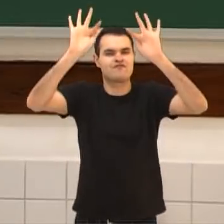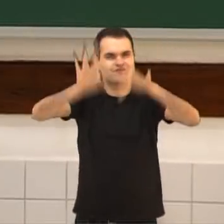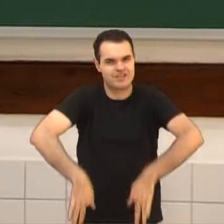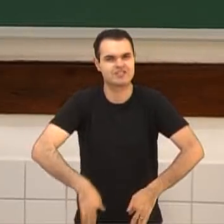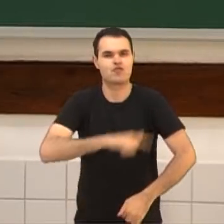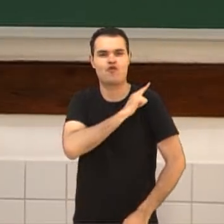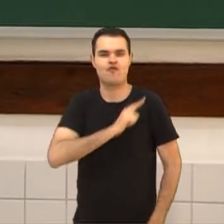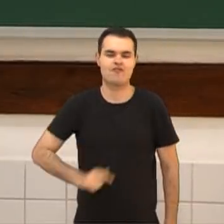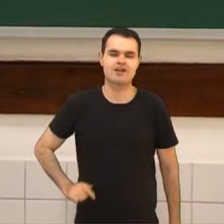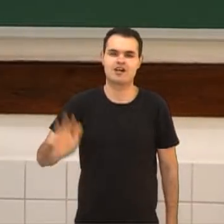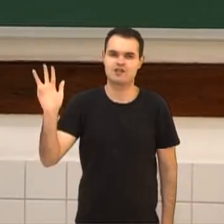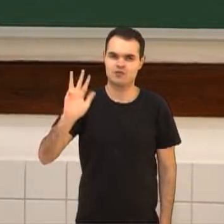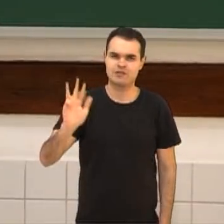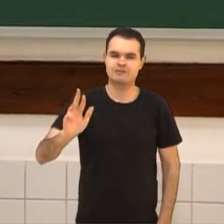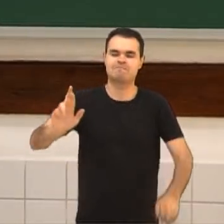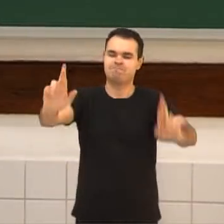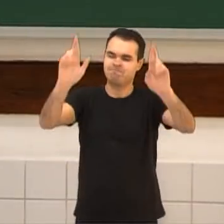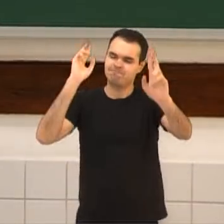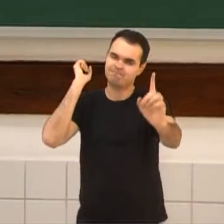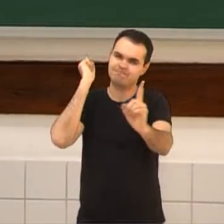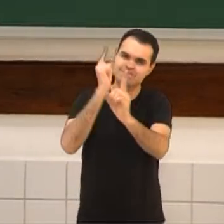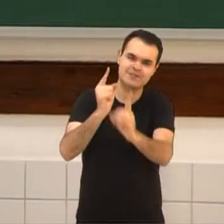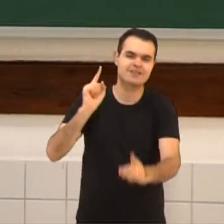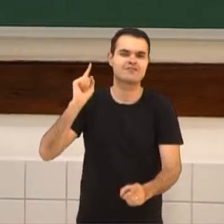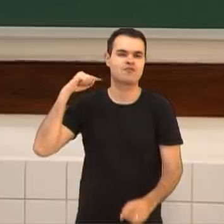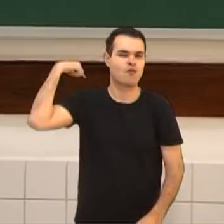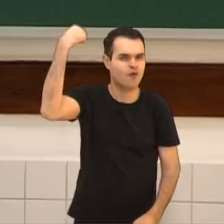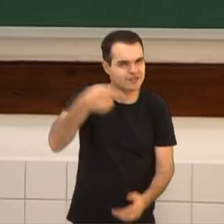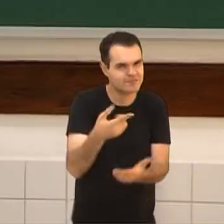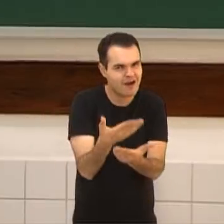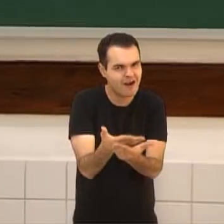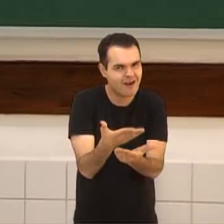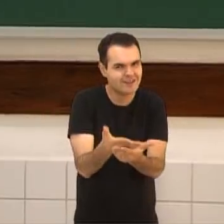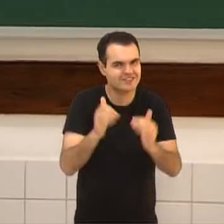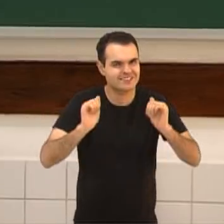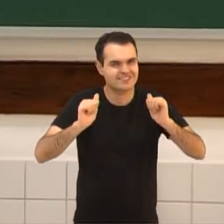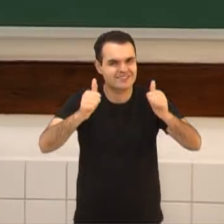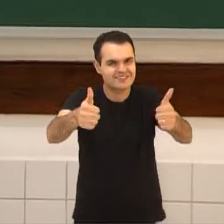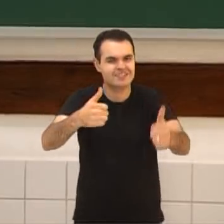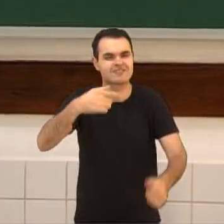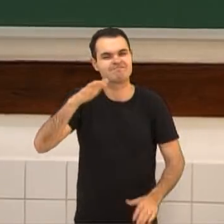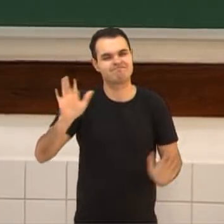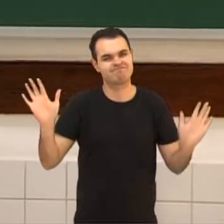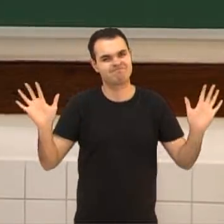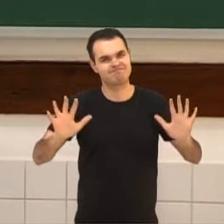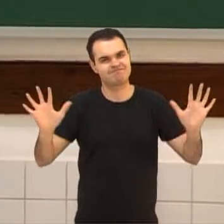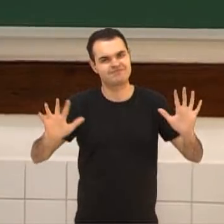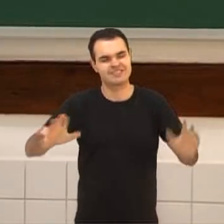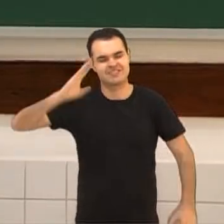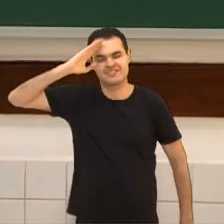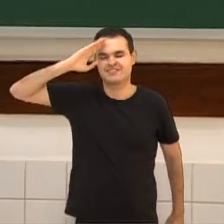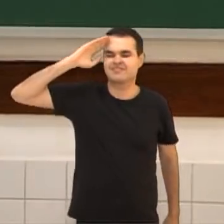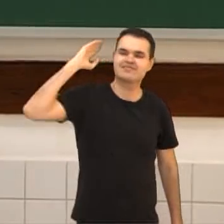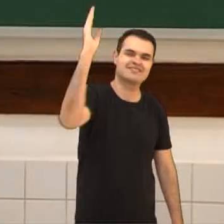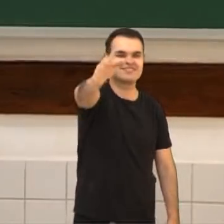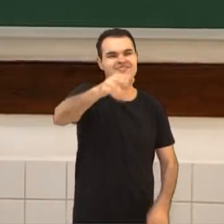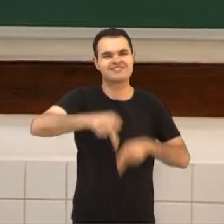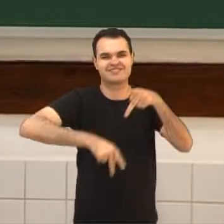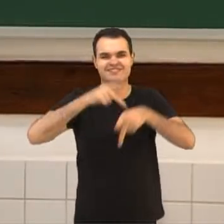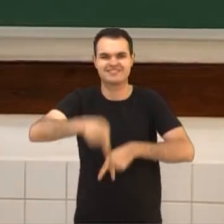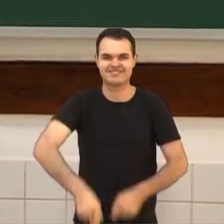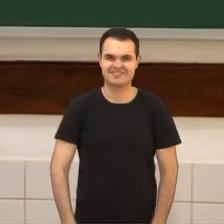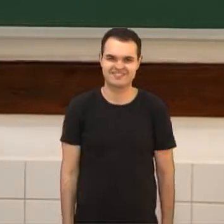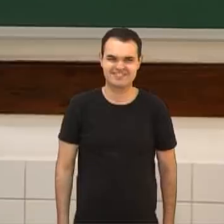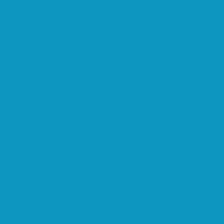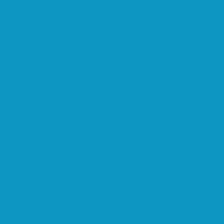fecharmos o governo Lula. Espero você para a gente voltar na nossa próxima aula, então. Eu vou ficando por aqui. Tchau, povo!